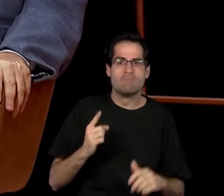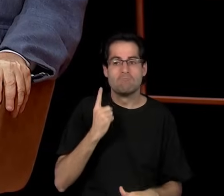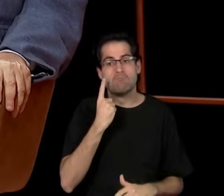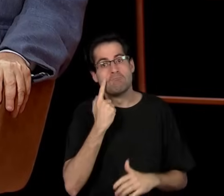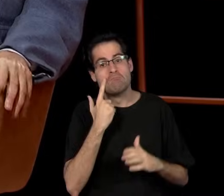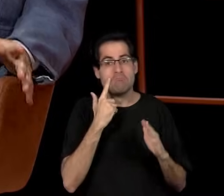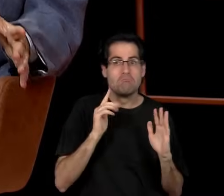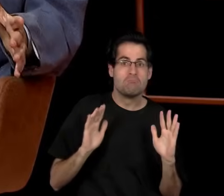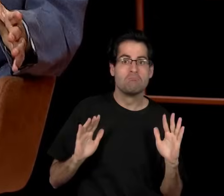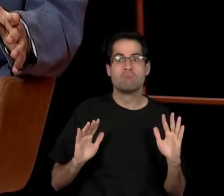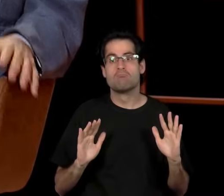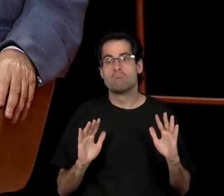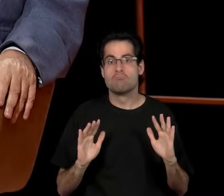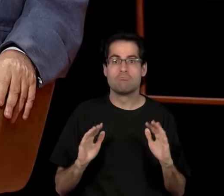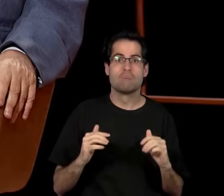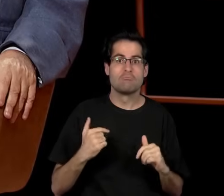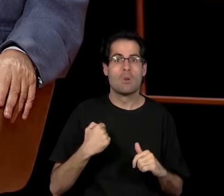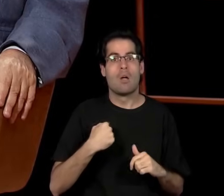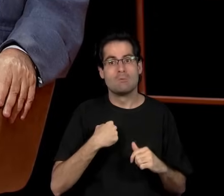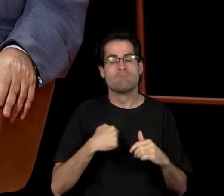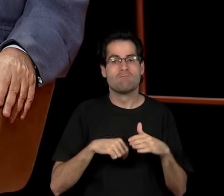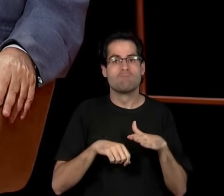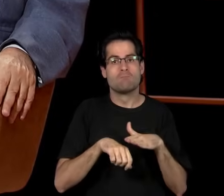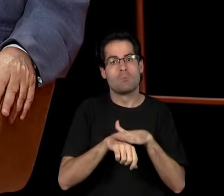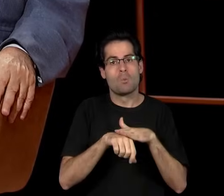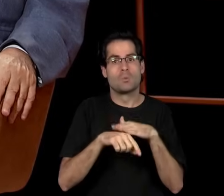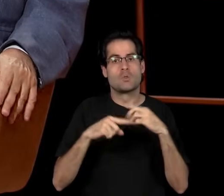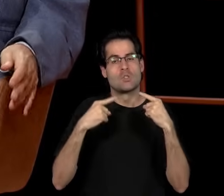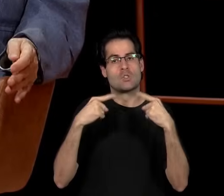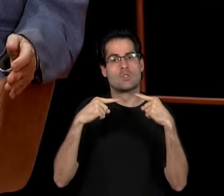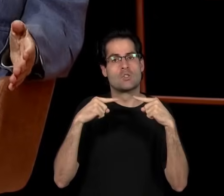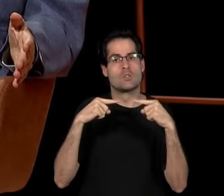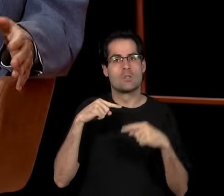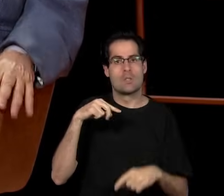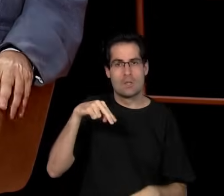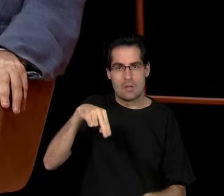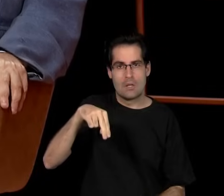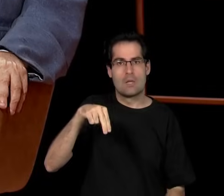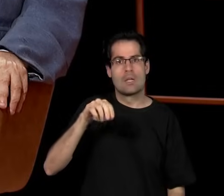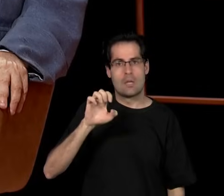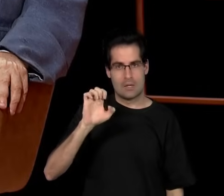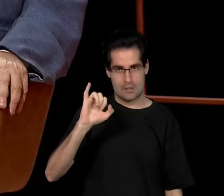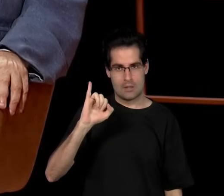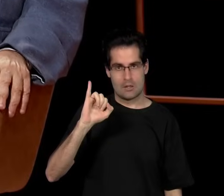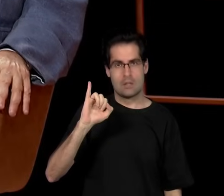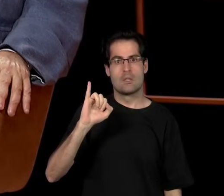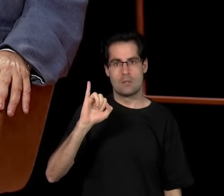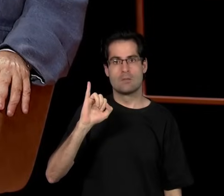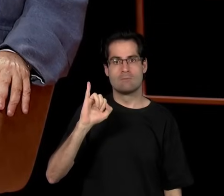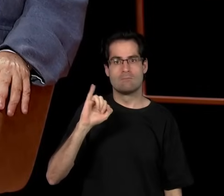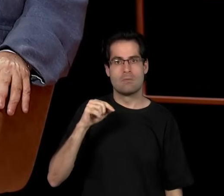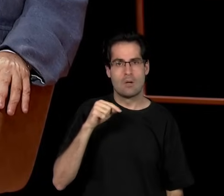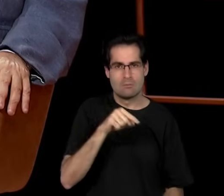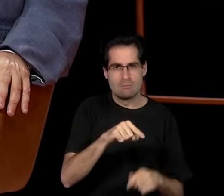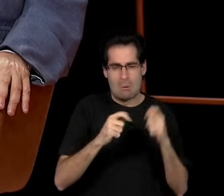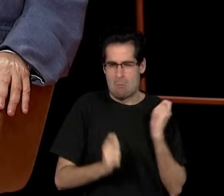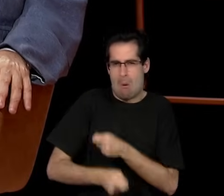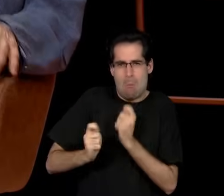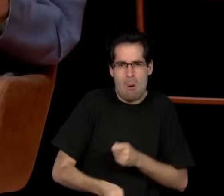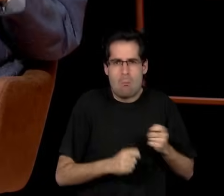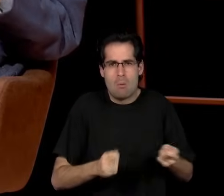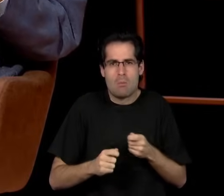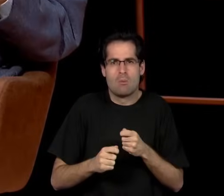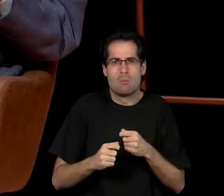organizada. E comecei a reclamar para o Ney, né? Falei, Ney, eles são bons, mas eles são muito amadores, né? Isso aqui vai demorar. Aí o Ney falou